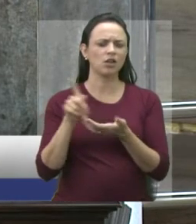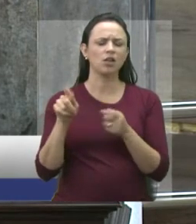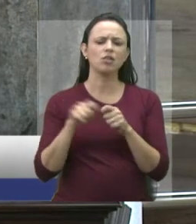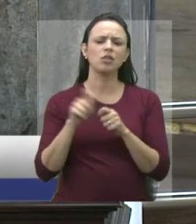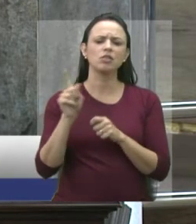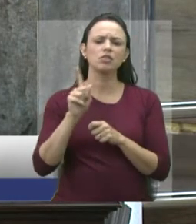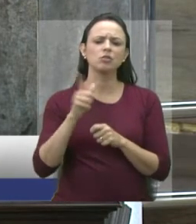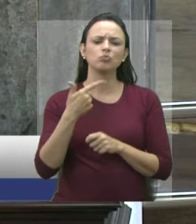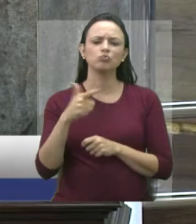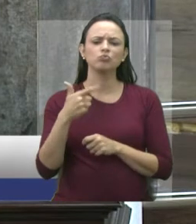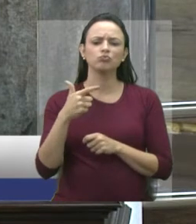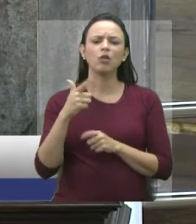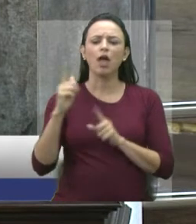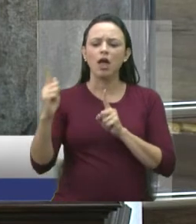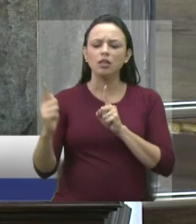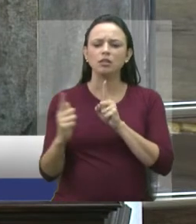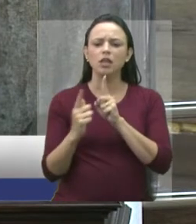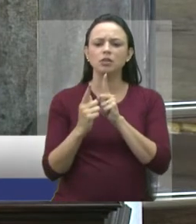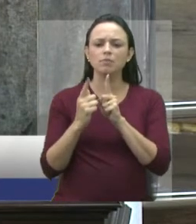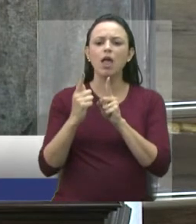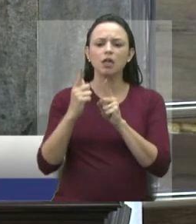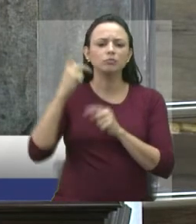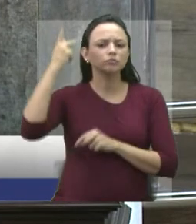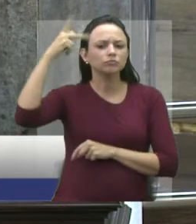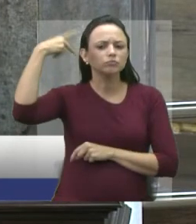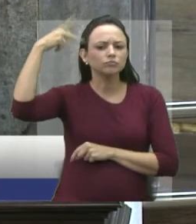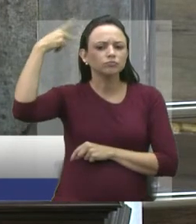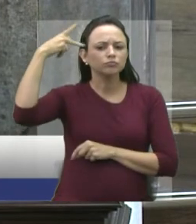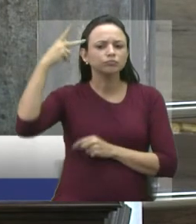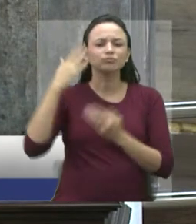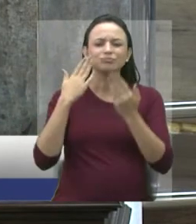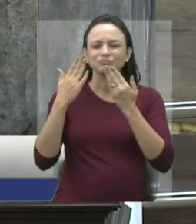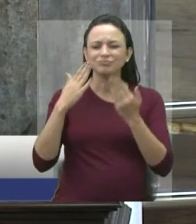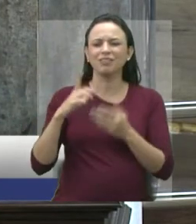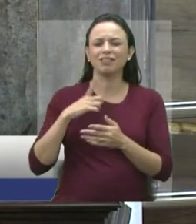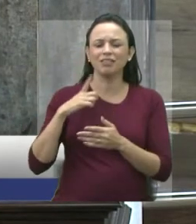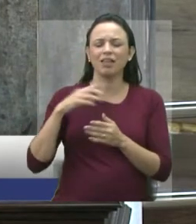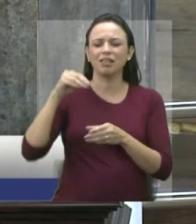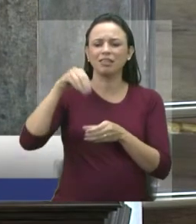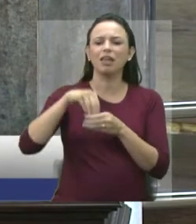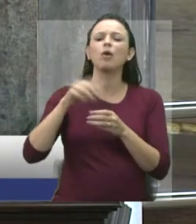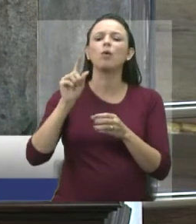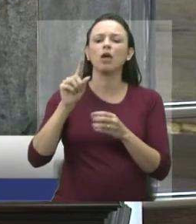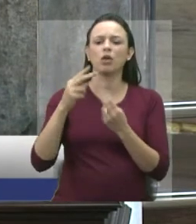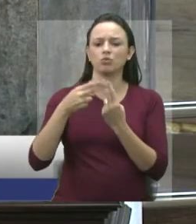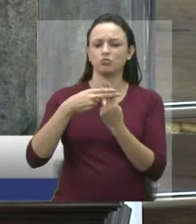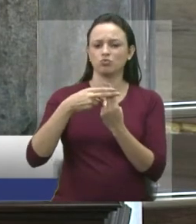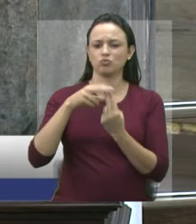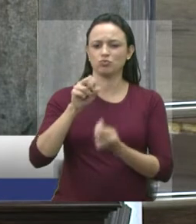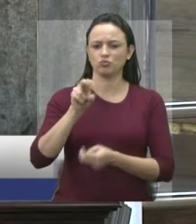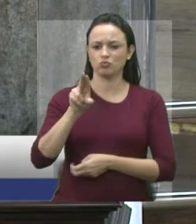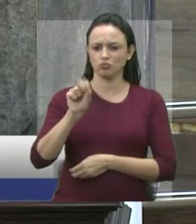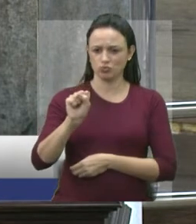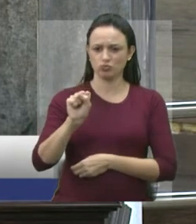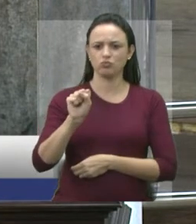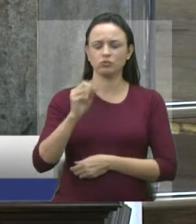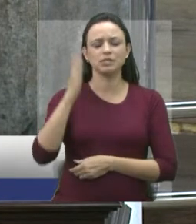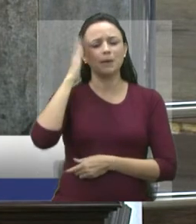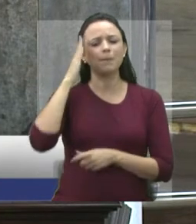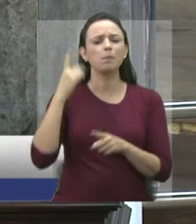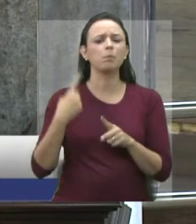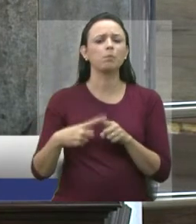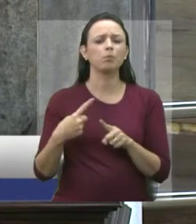atendimentos psiquiátricos através do Sistema Único de Saúde. Em caso de positivo, solicita explicações acerca do